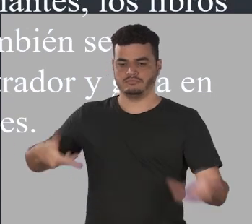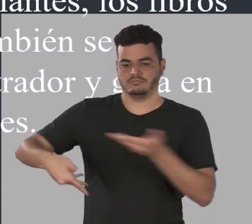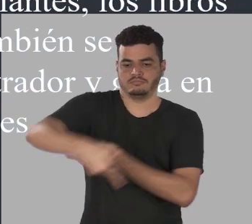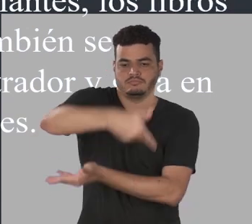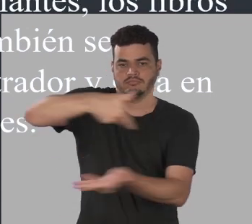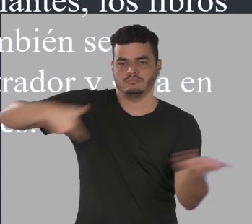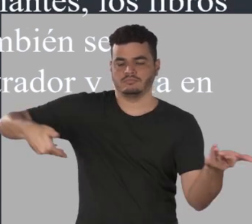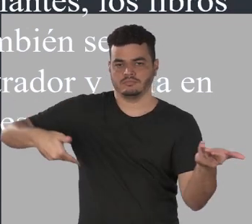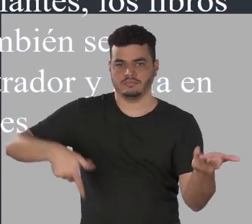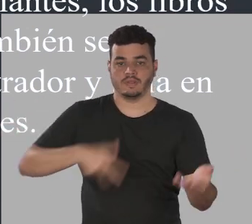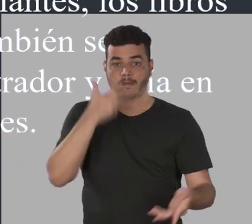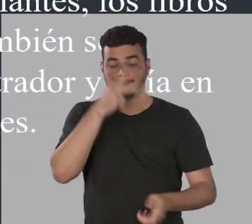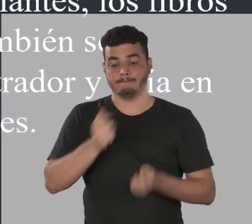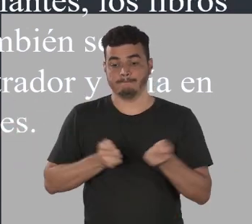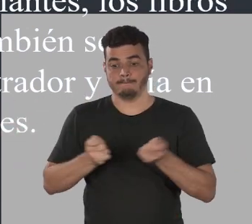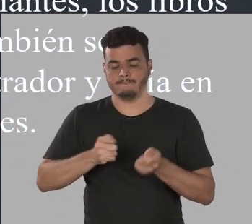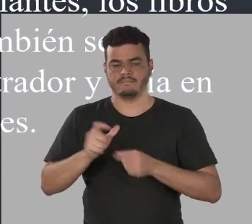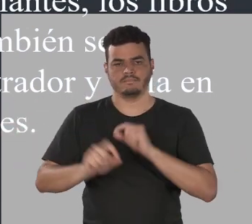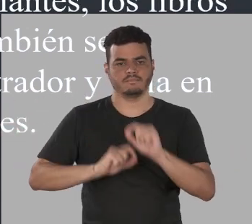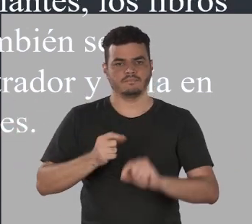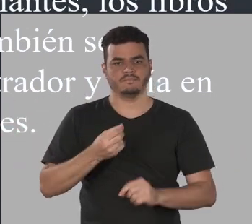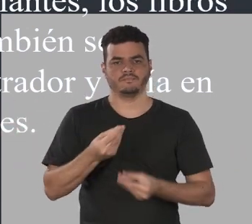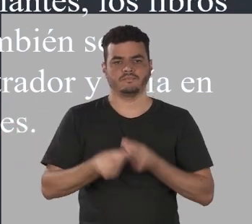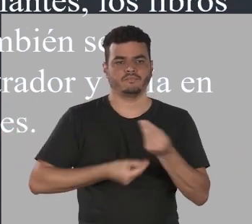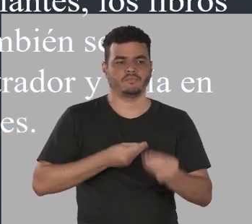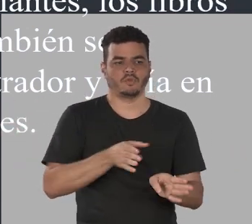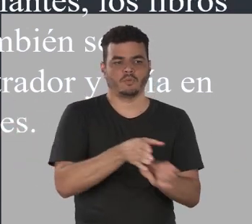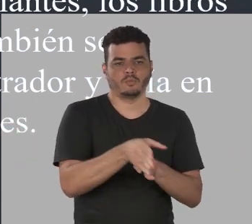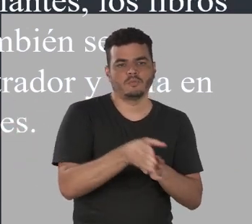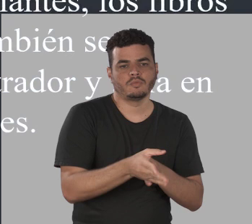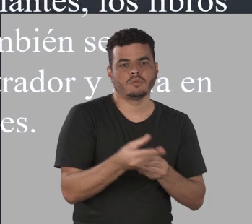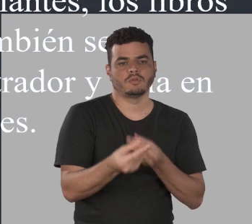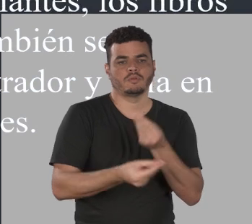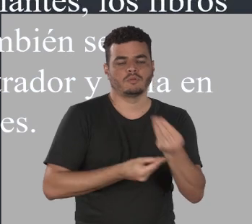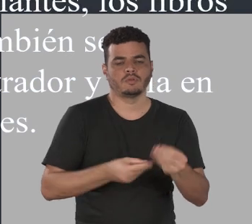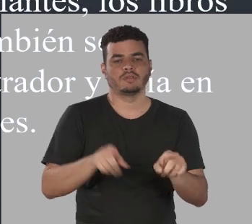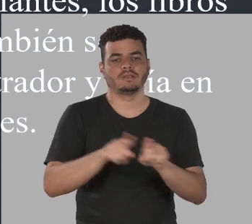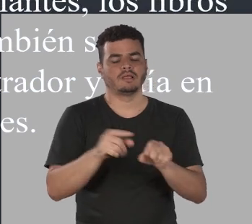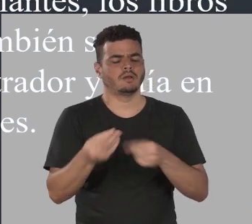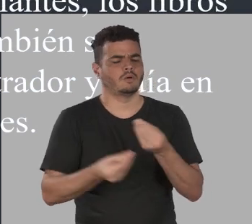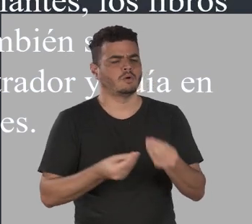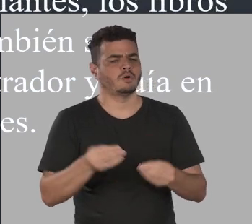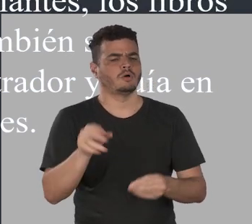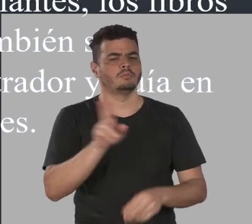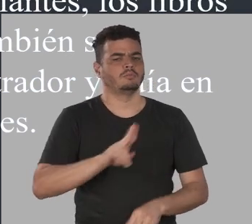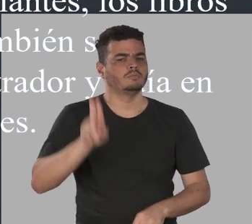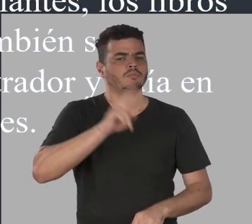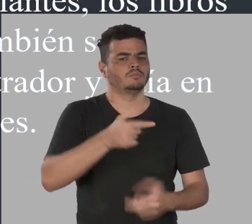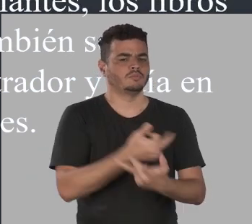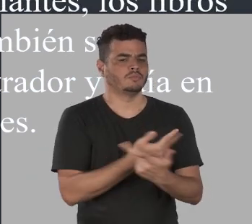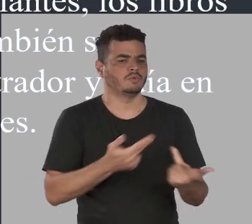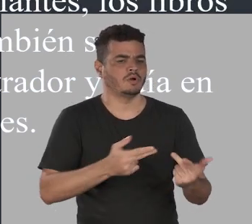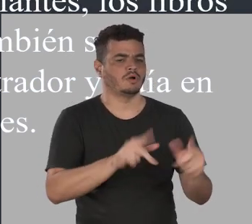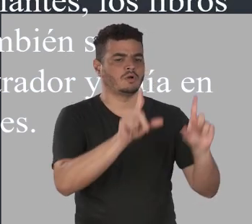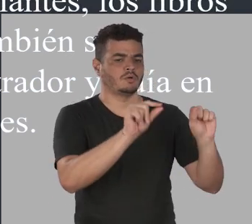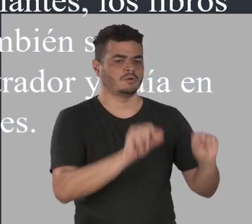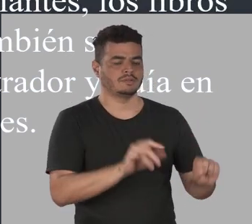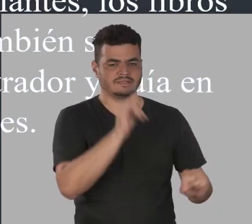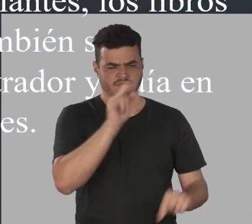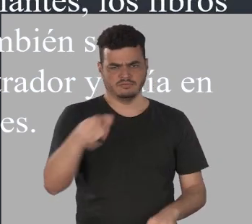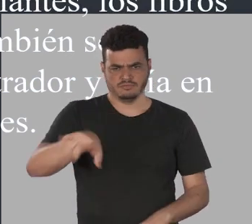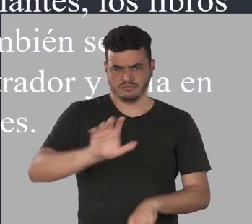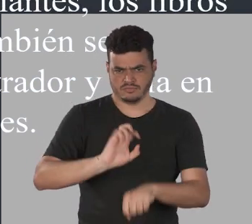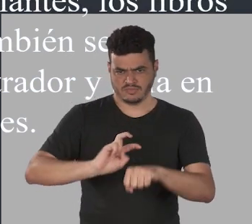posiciona como um administrador e guia nesses usos de recursos digitais. Além disso, pensam que,